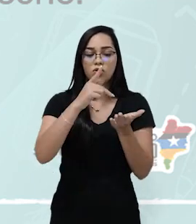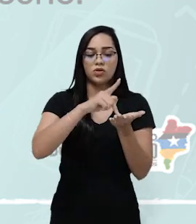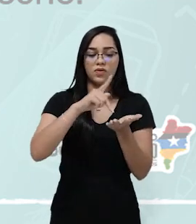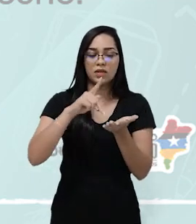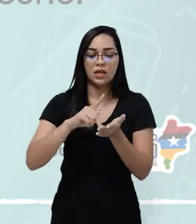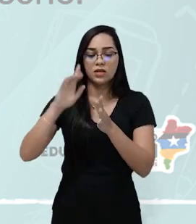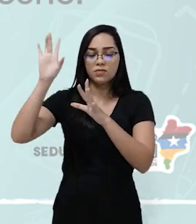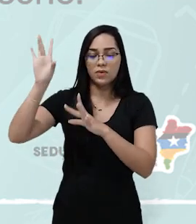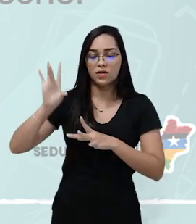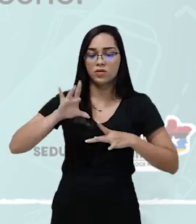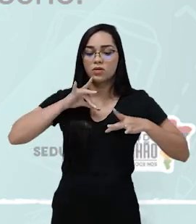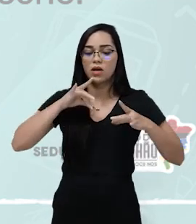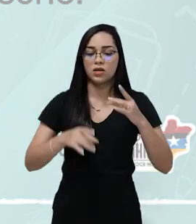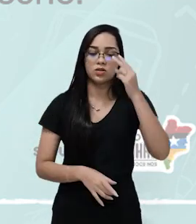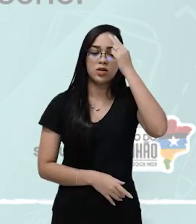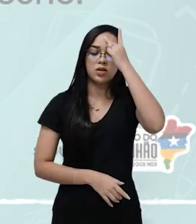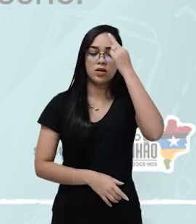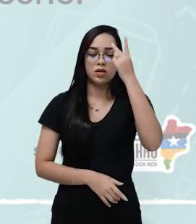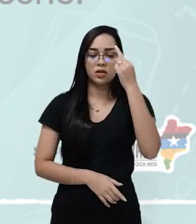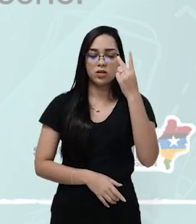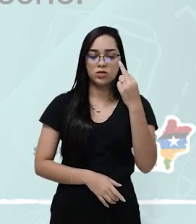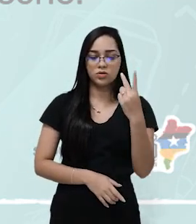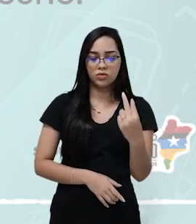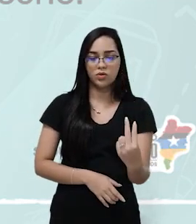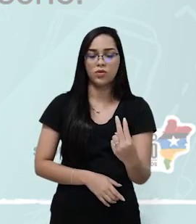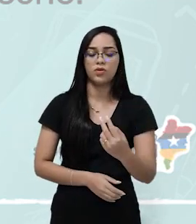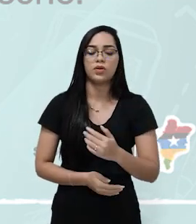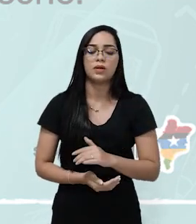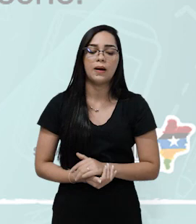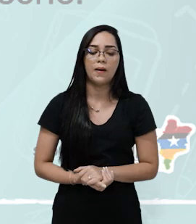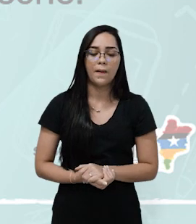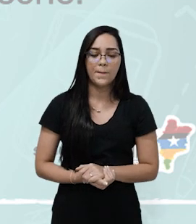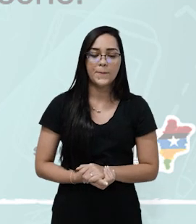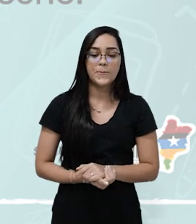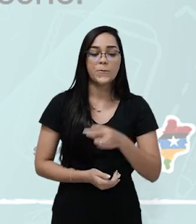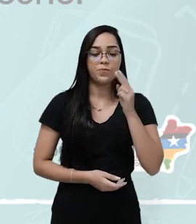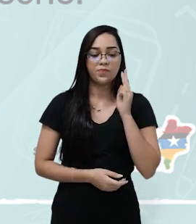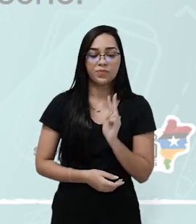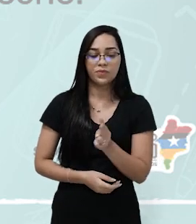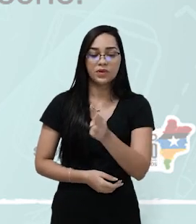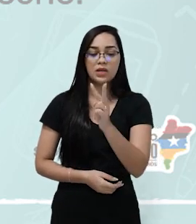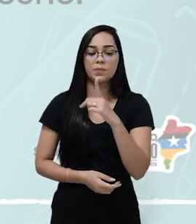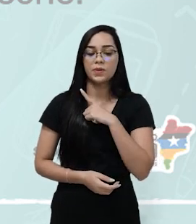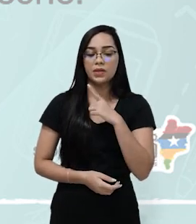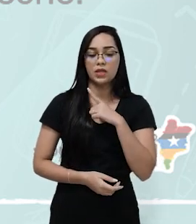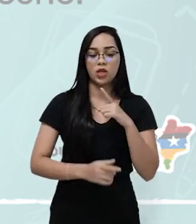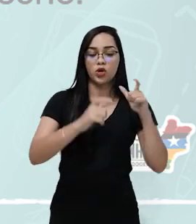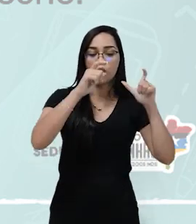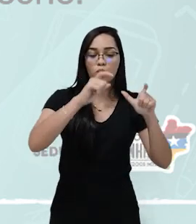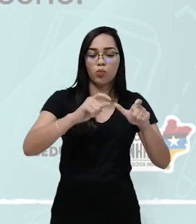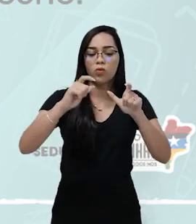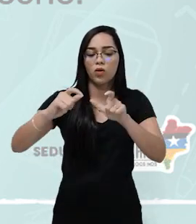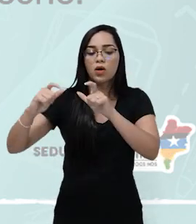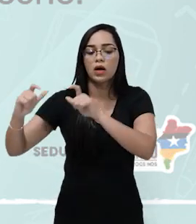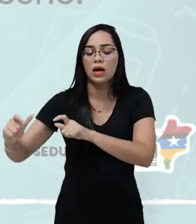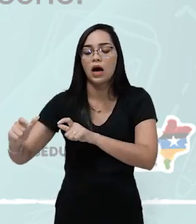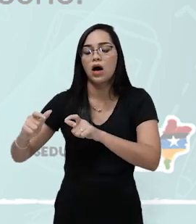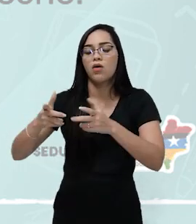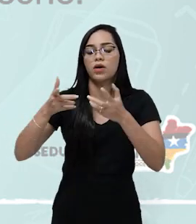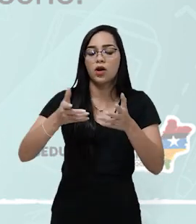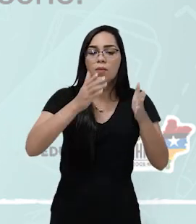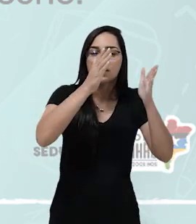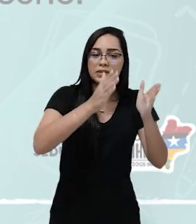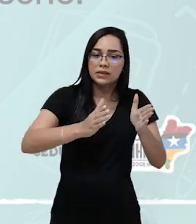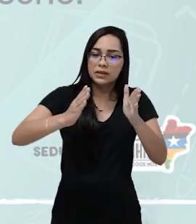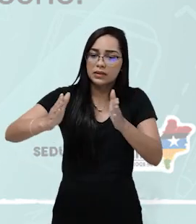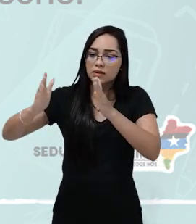mesmo se constitui de fatos, personagens e história. no caso, o enredo, que sempre